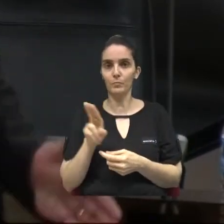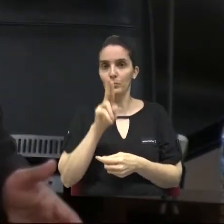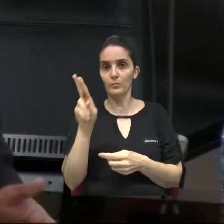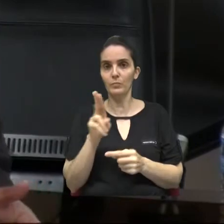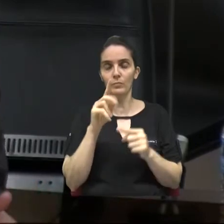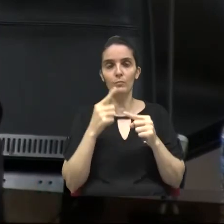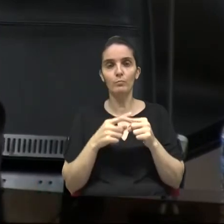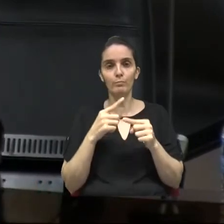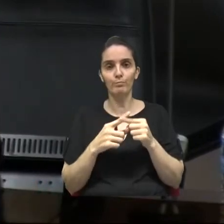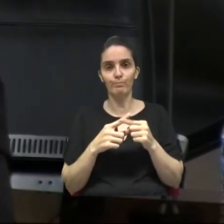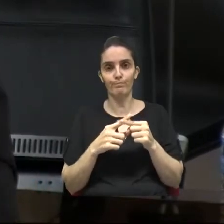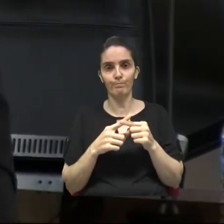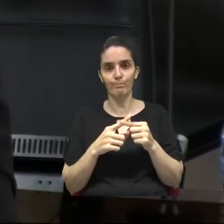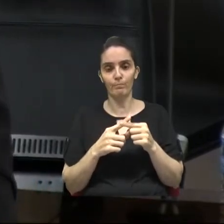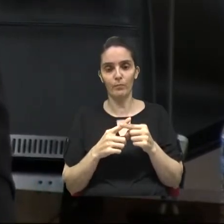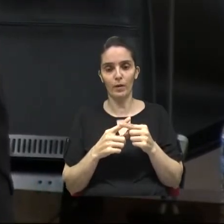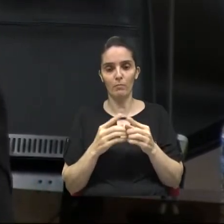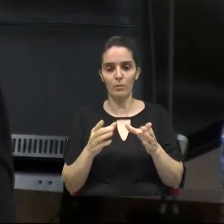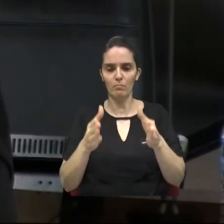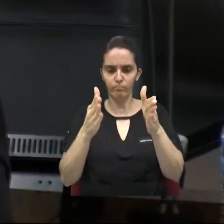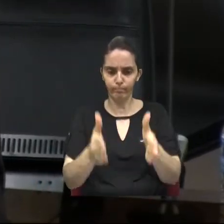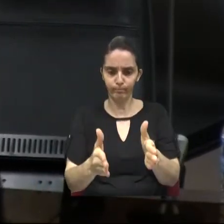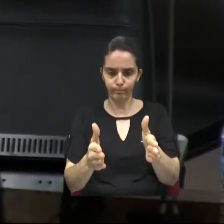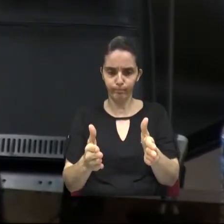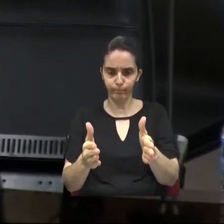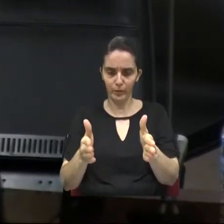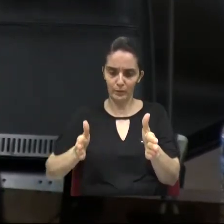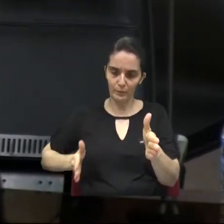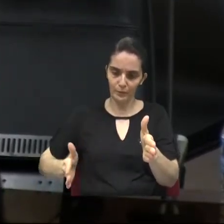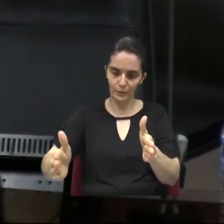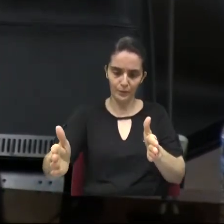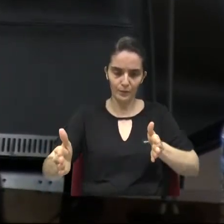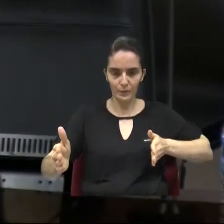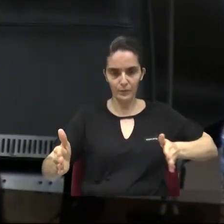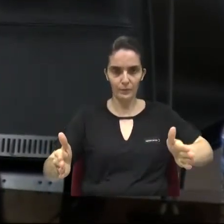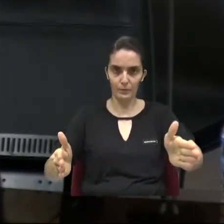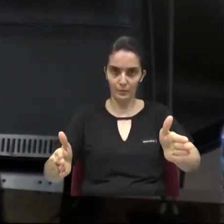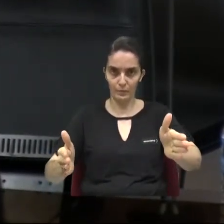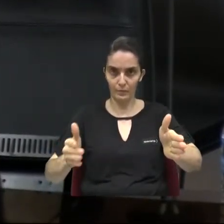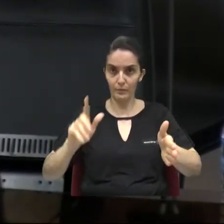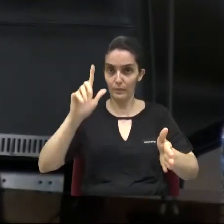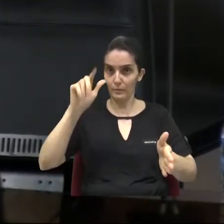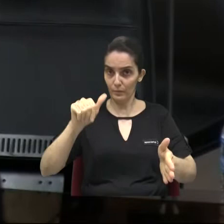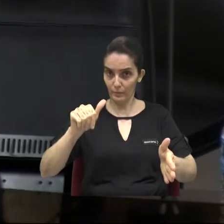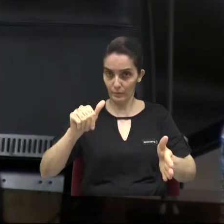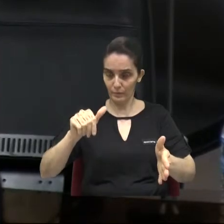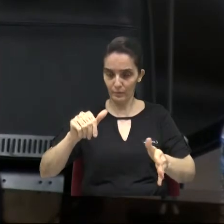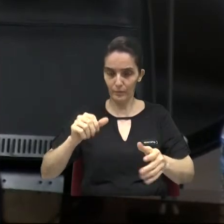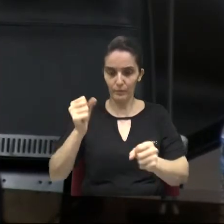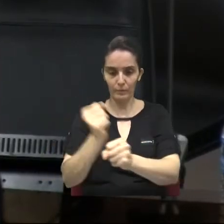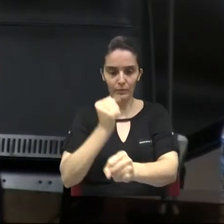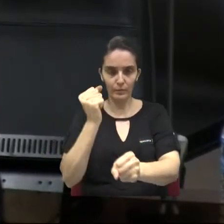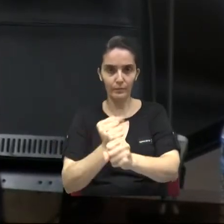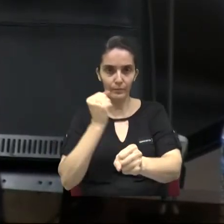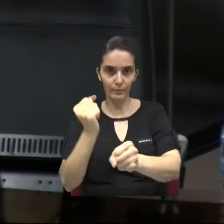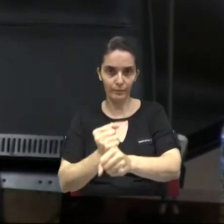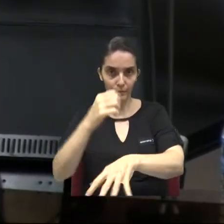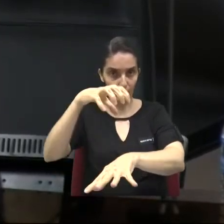do canteiro. Foi-se retirado e cedido, então, para que pudesse ser construído a base da Polícia